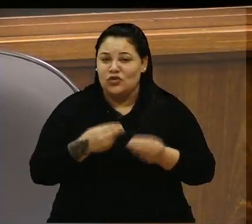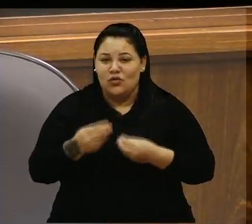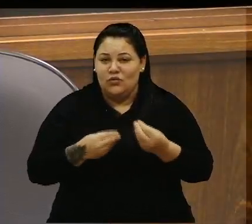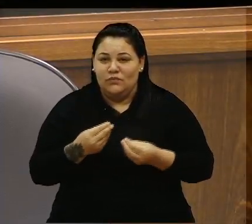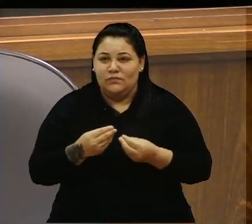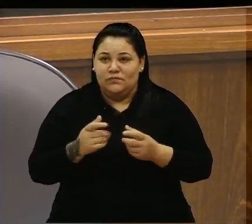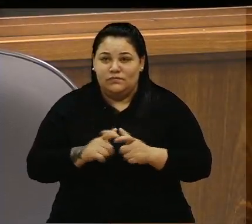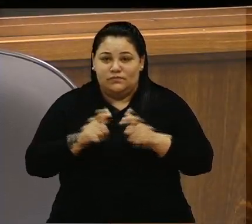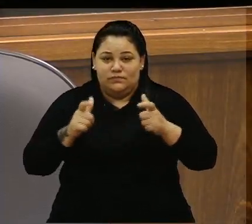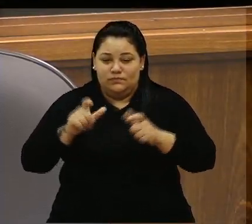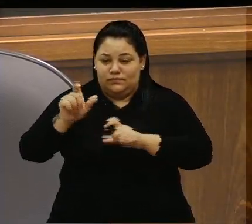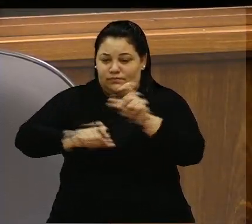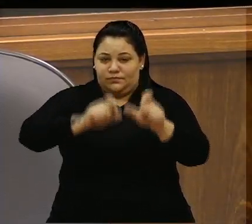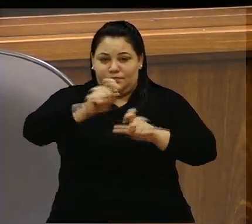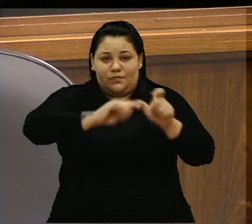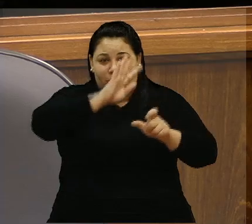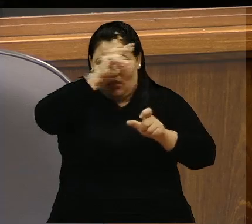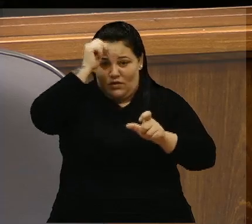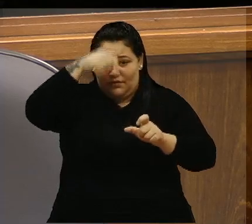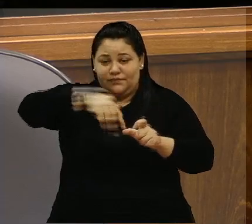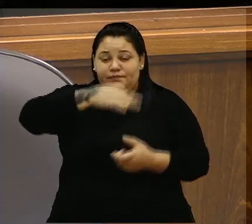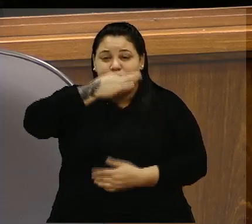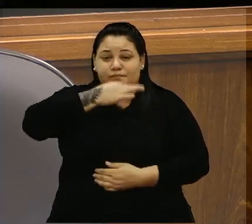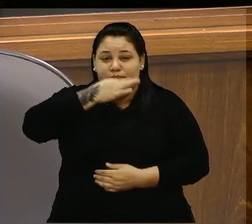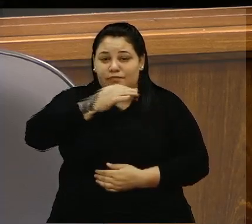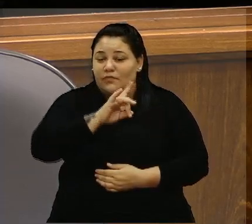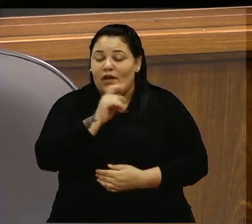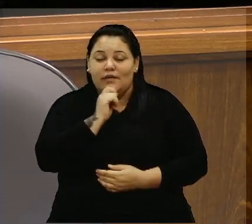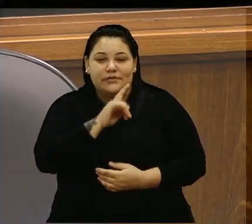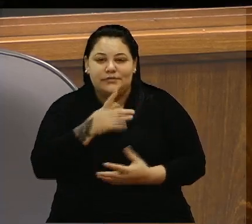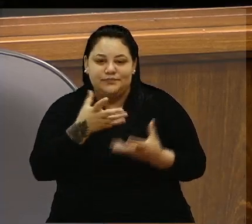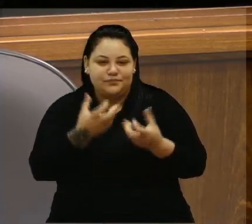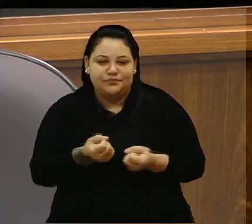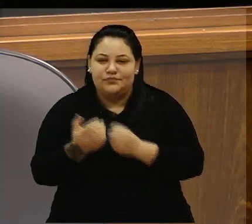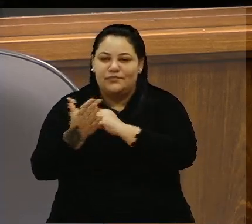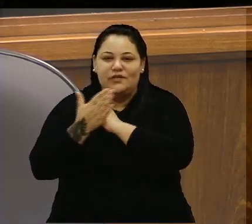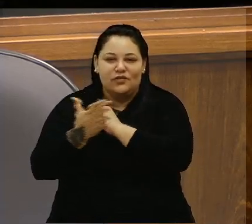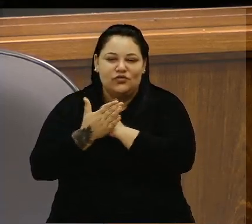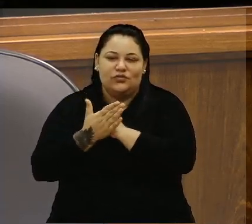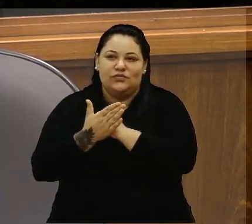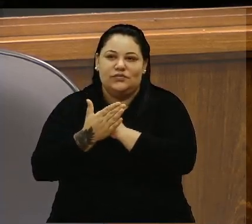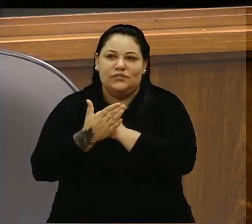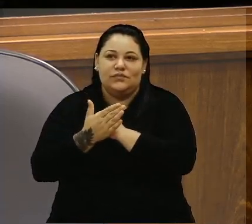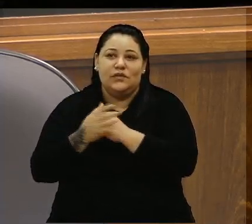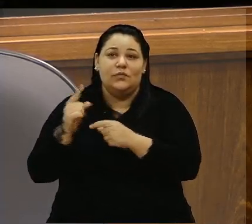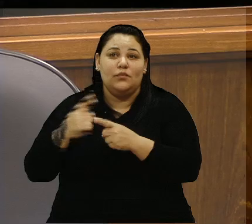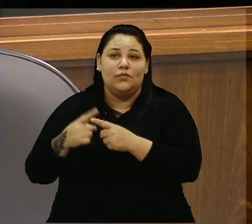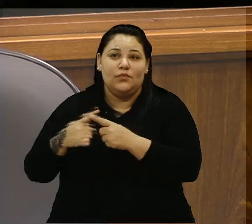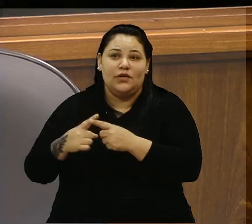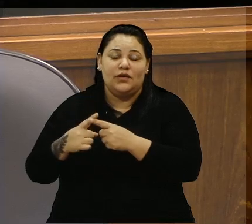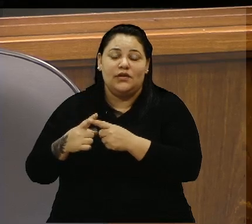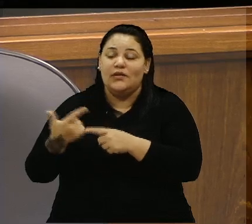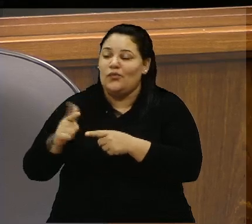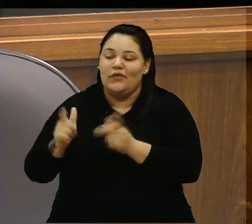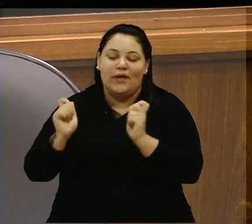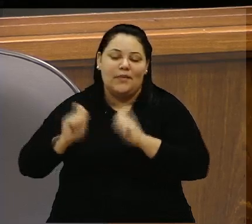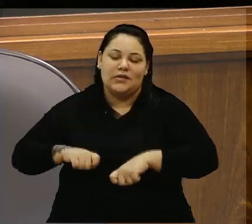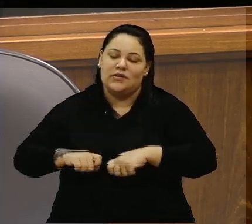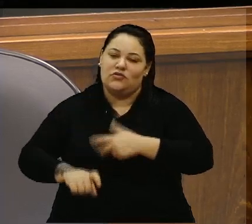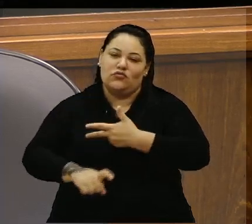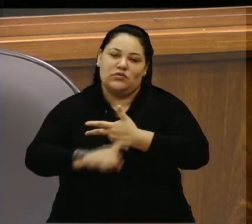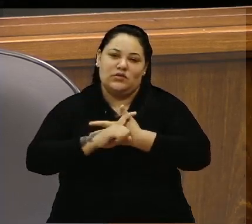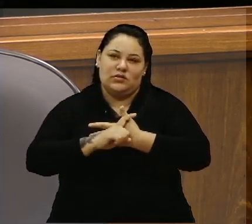dos munícipes de Caxias do Sul não recebeu os seus auxílios por incompetência do Executivo.